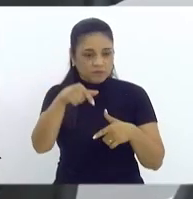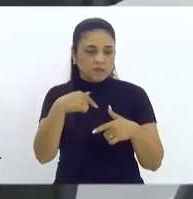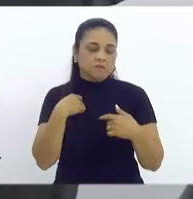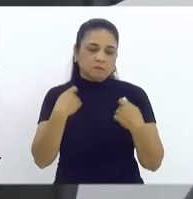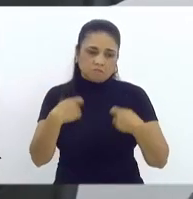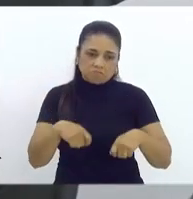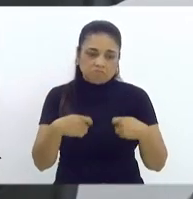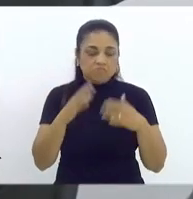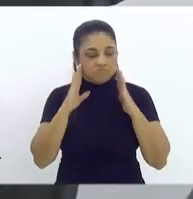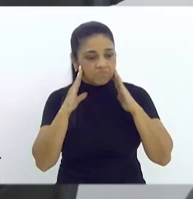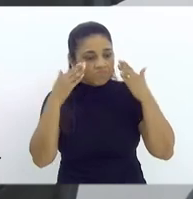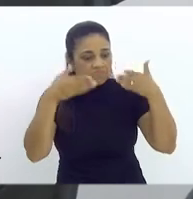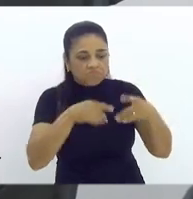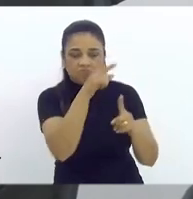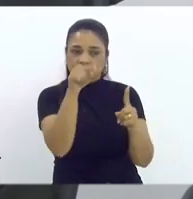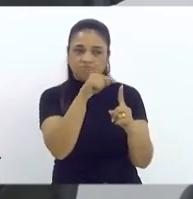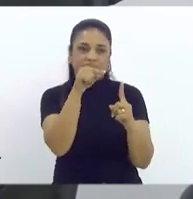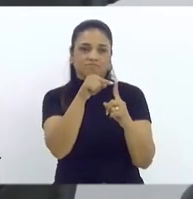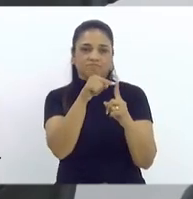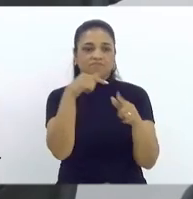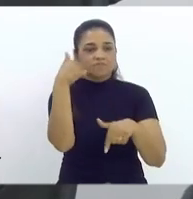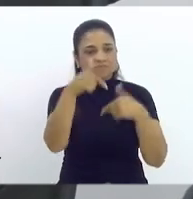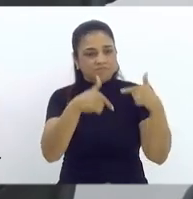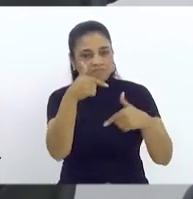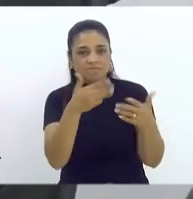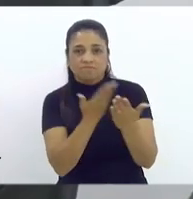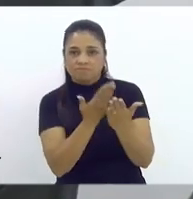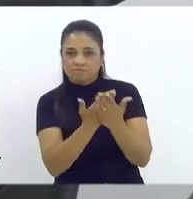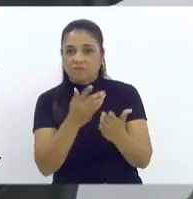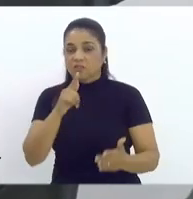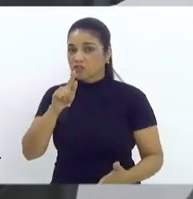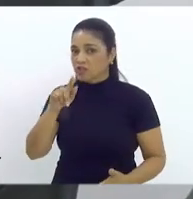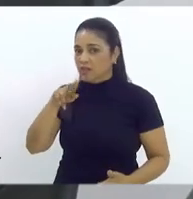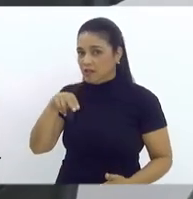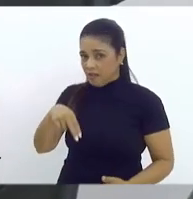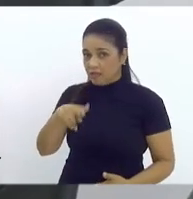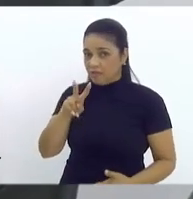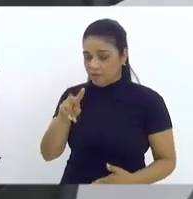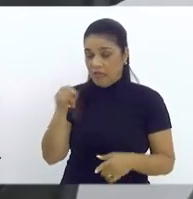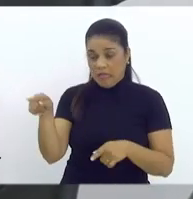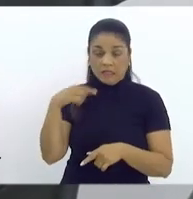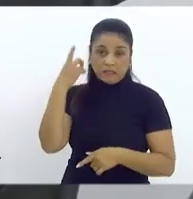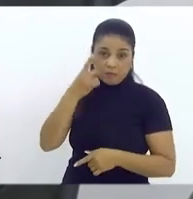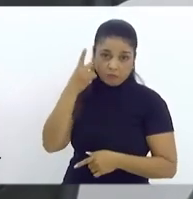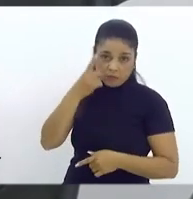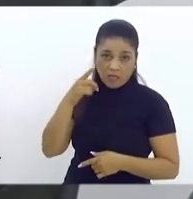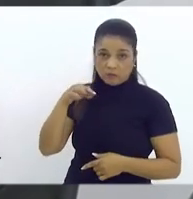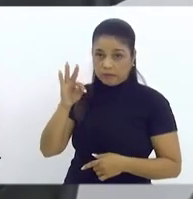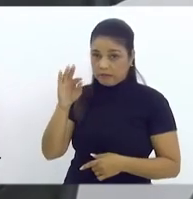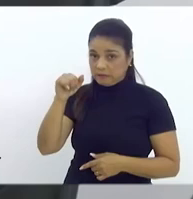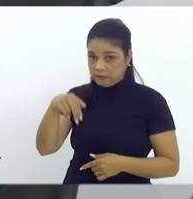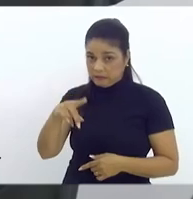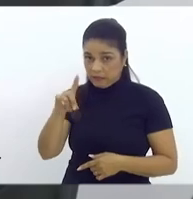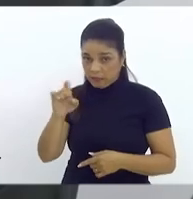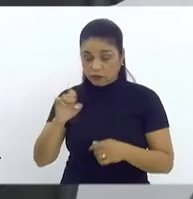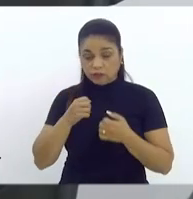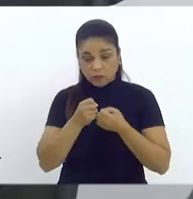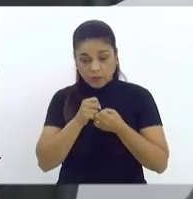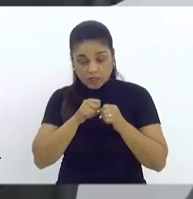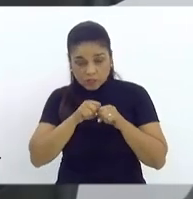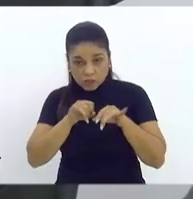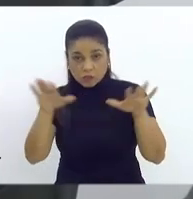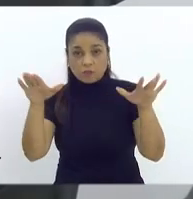mais específicas, no que diz respeito à questão do GNV, essa questão bem colocada pelo deputado Tandes sobre a expansão da